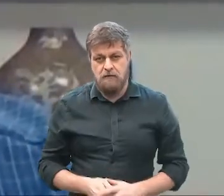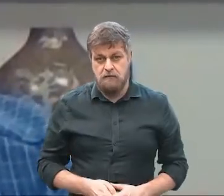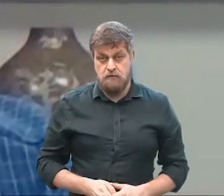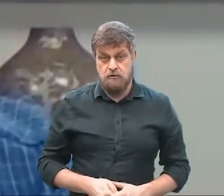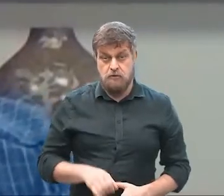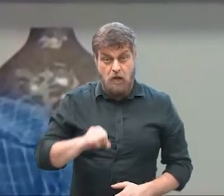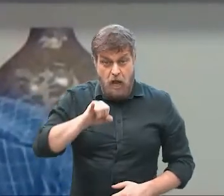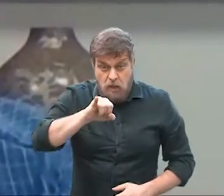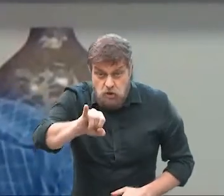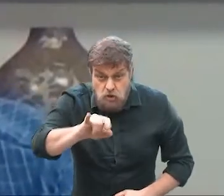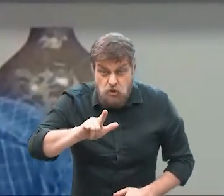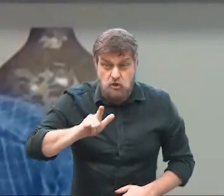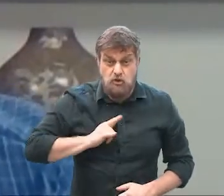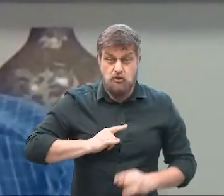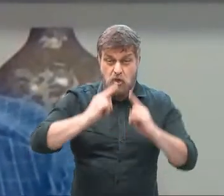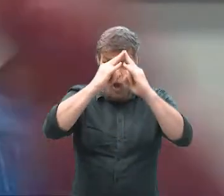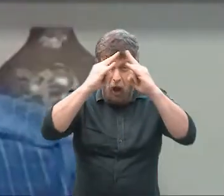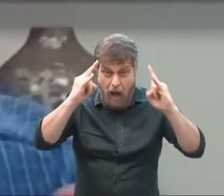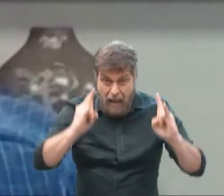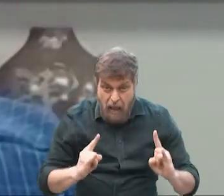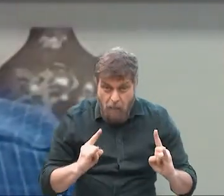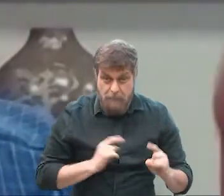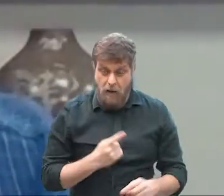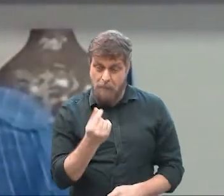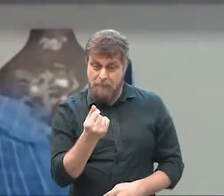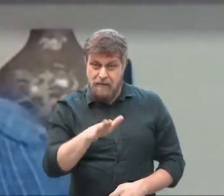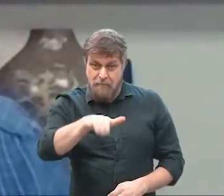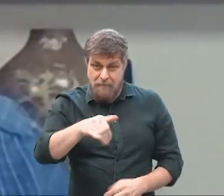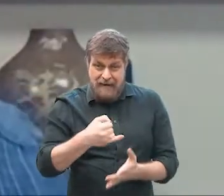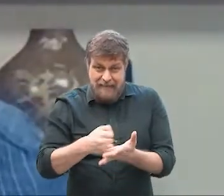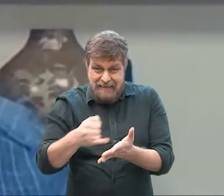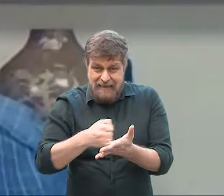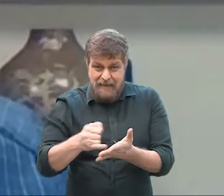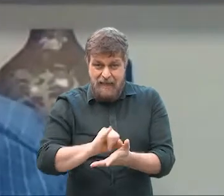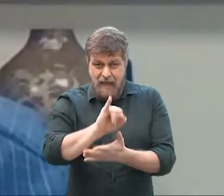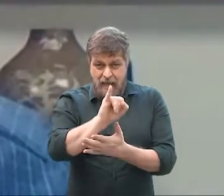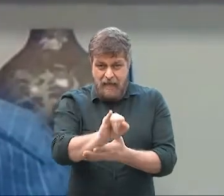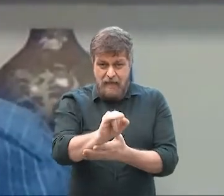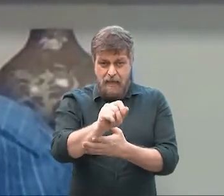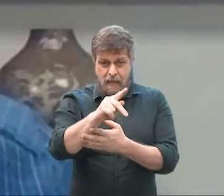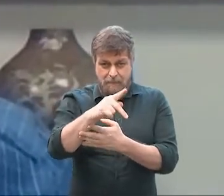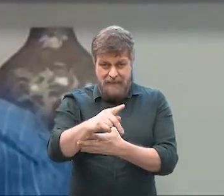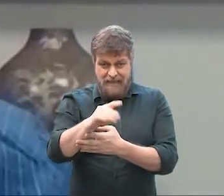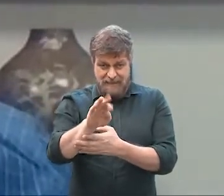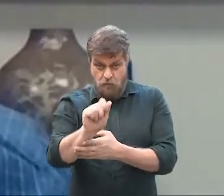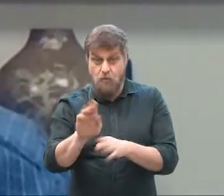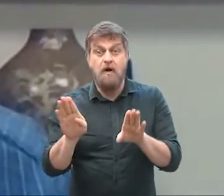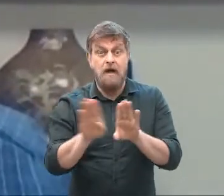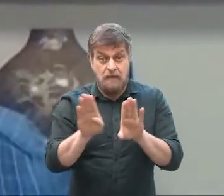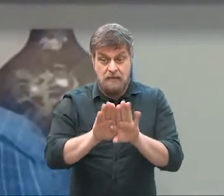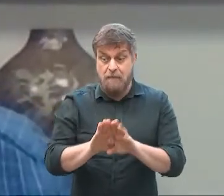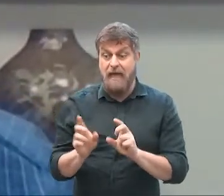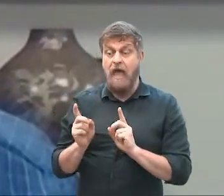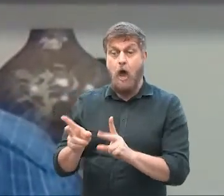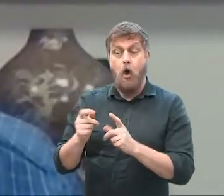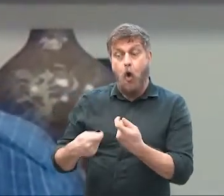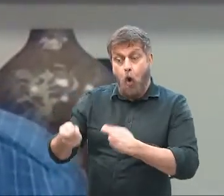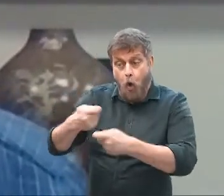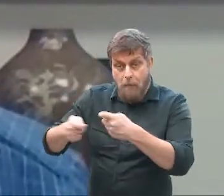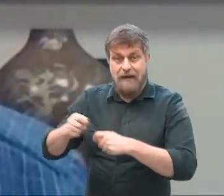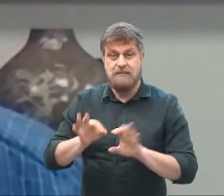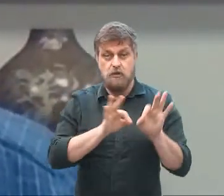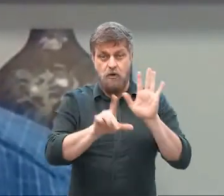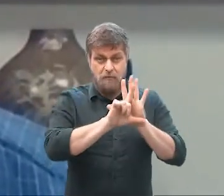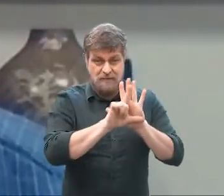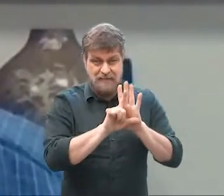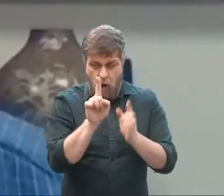imóvel, não são só os galpões, também se refere aos imóveis comerciais e barracões. O projeto é